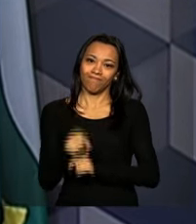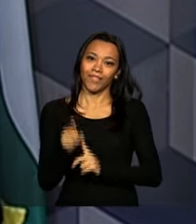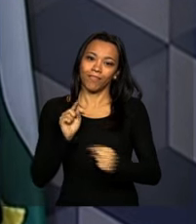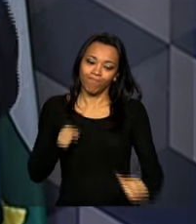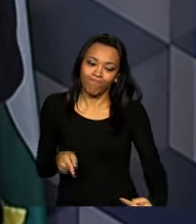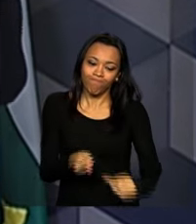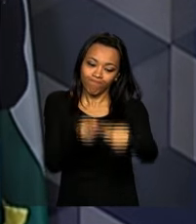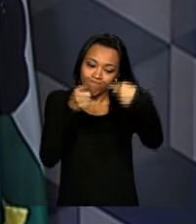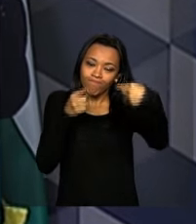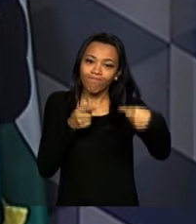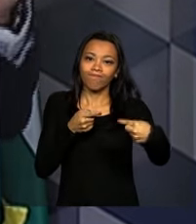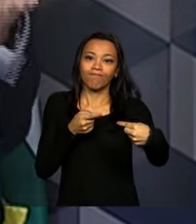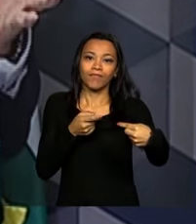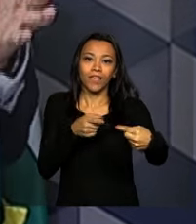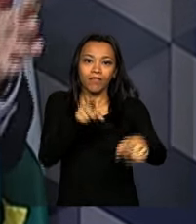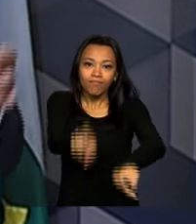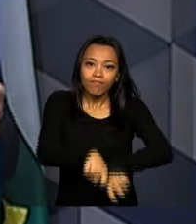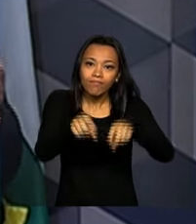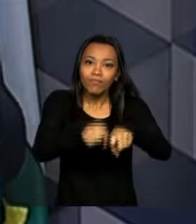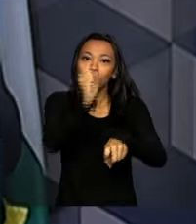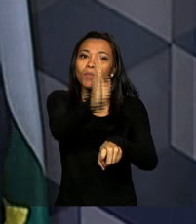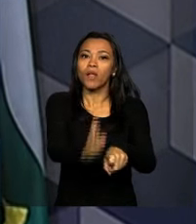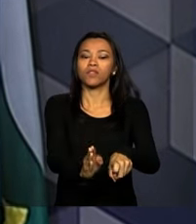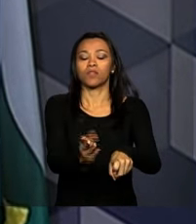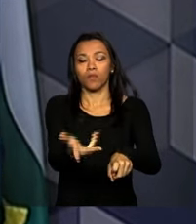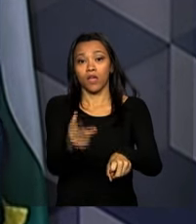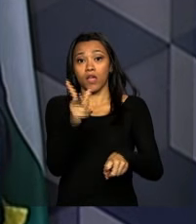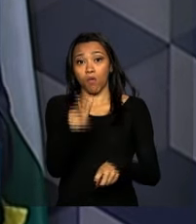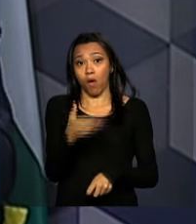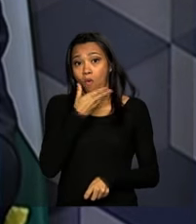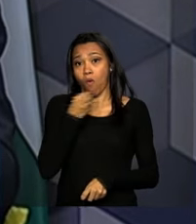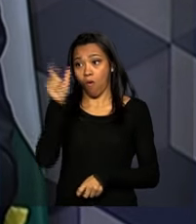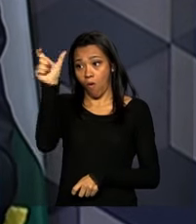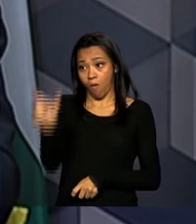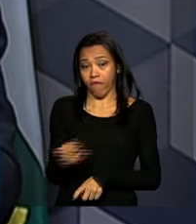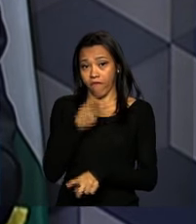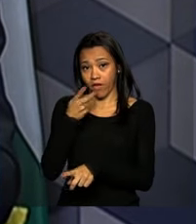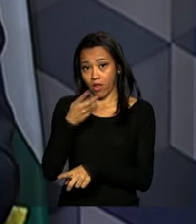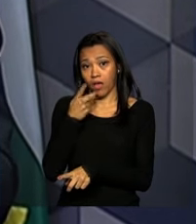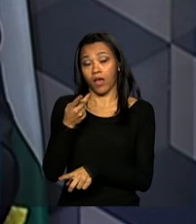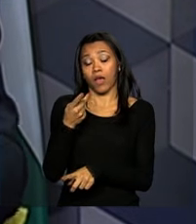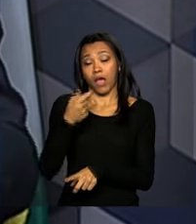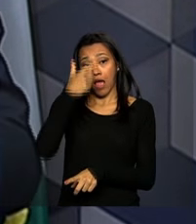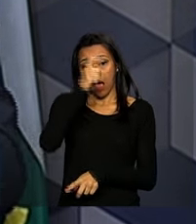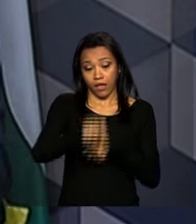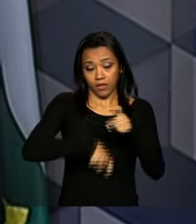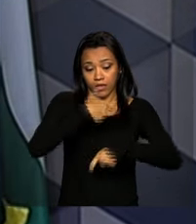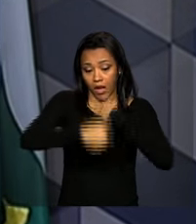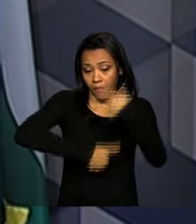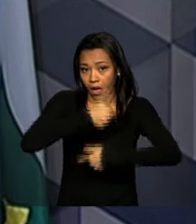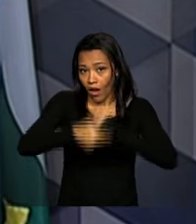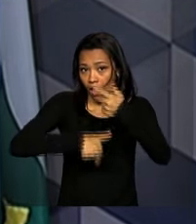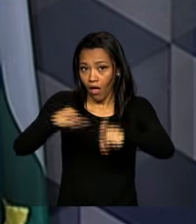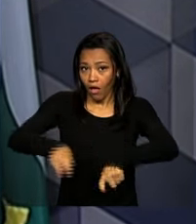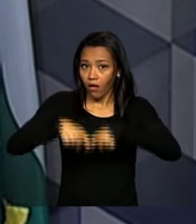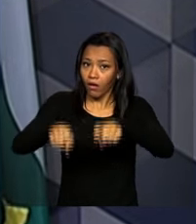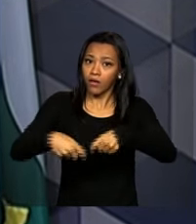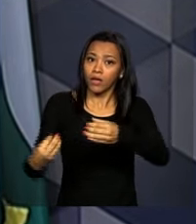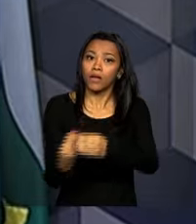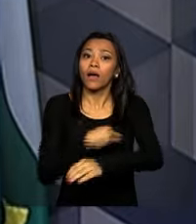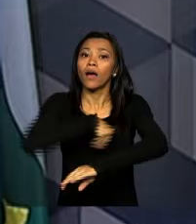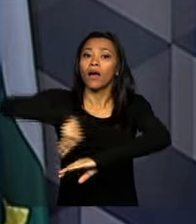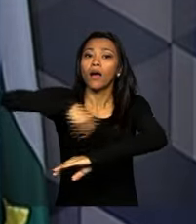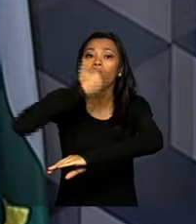Agricultura Brasileira, como disse o Alexandre. O agricultor tem a vocação de produzir alimentos. E a vocação nossa, do Banco do